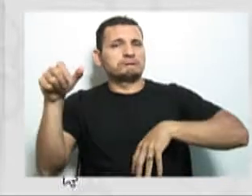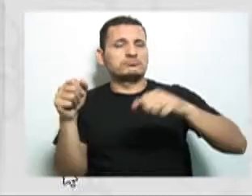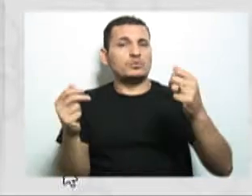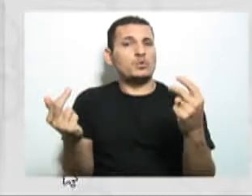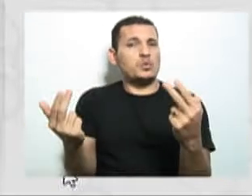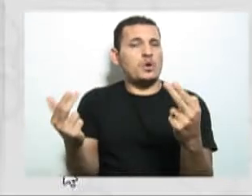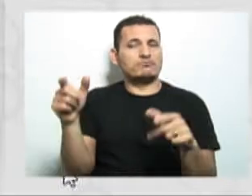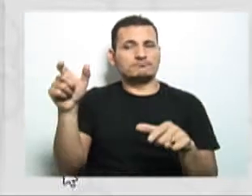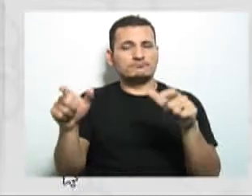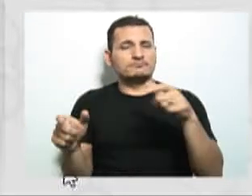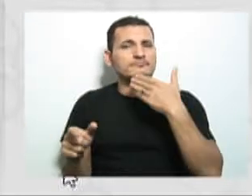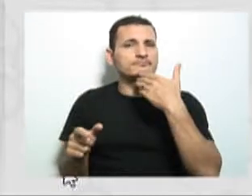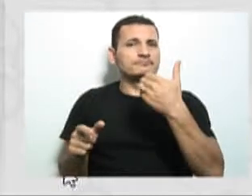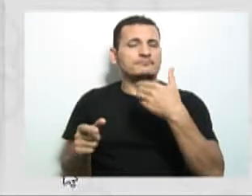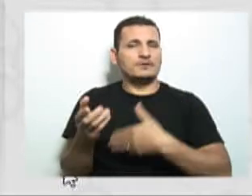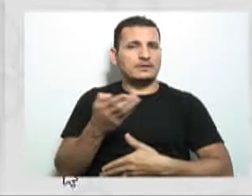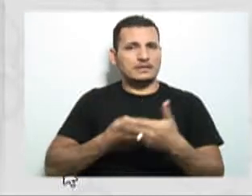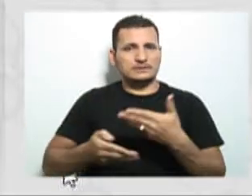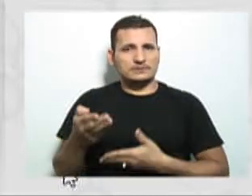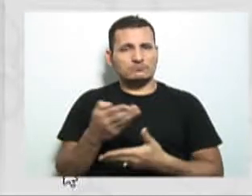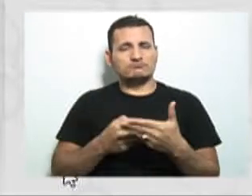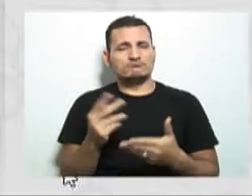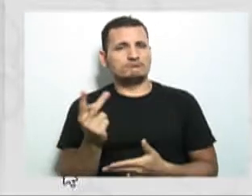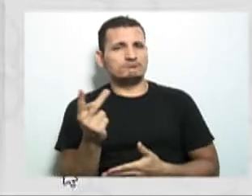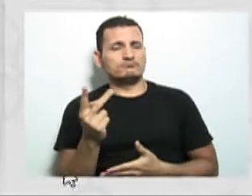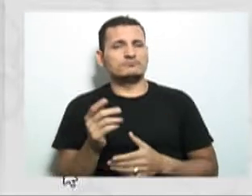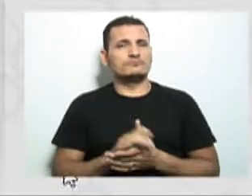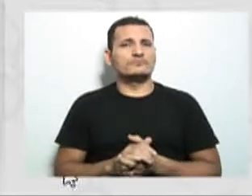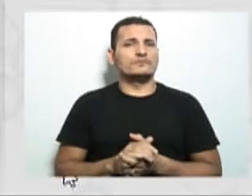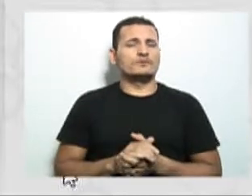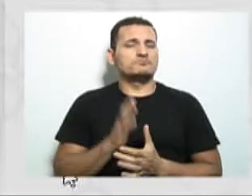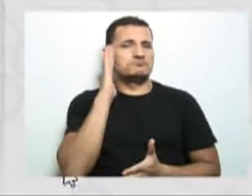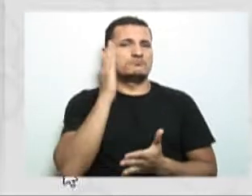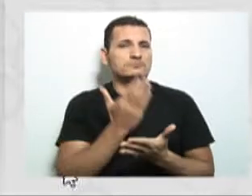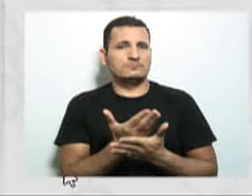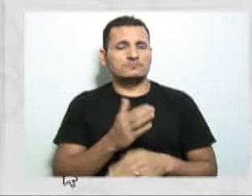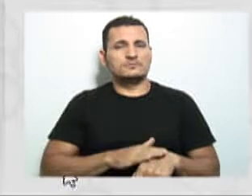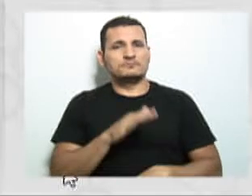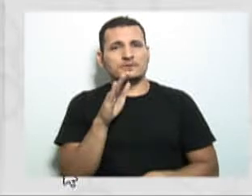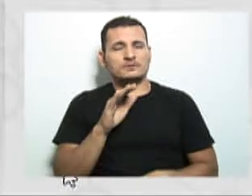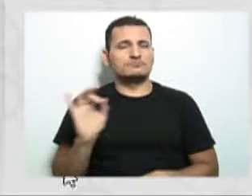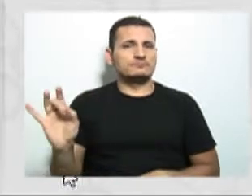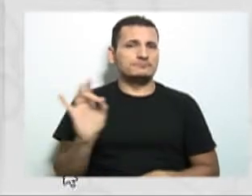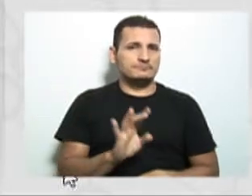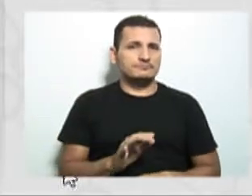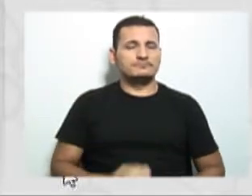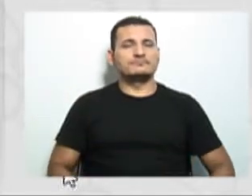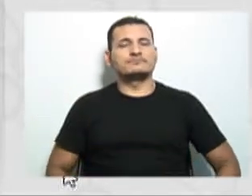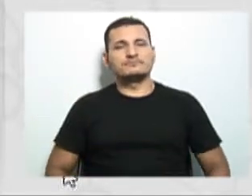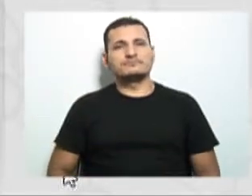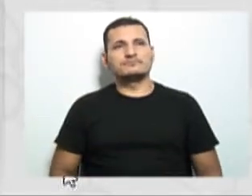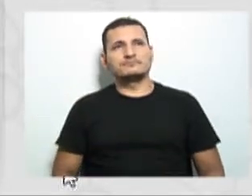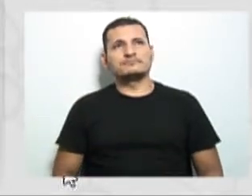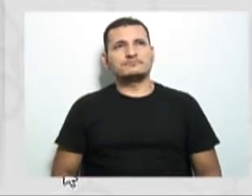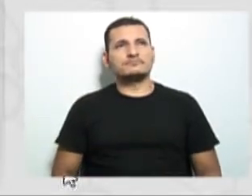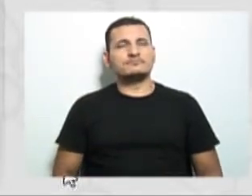partes, melhorando as relações entre os negociadores e gerando maior confiança em cada uma, né,